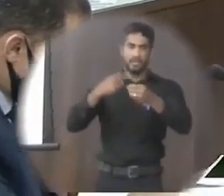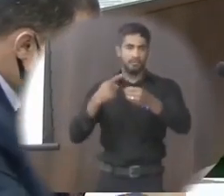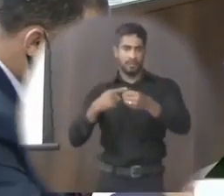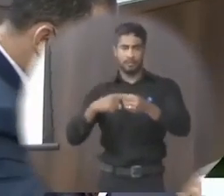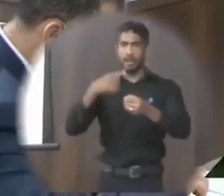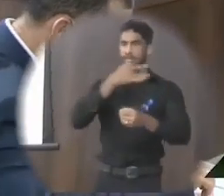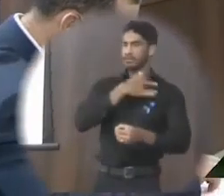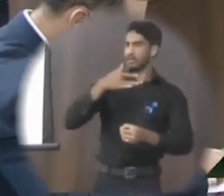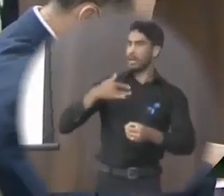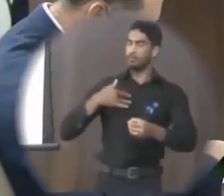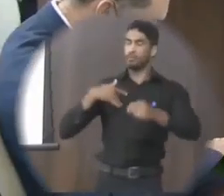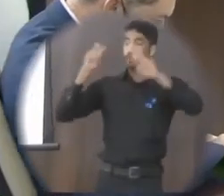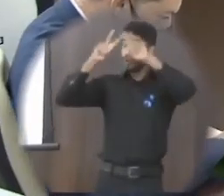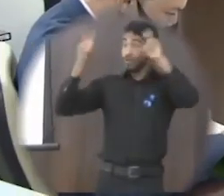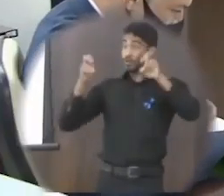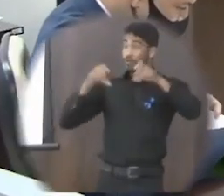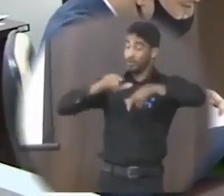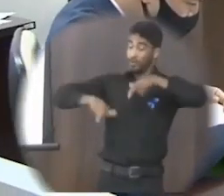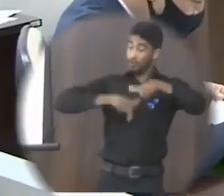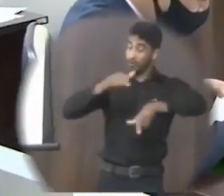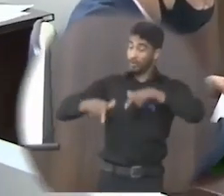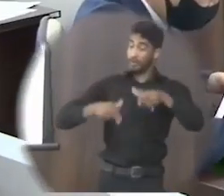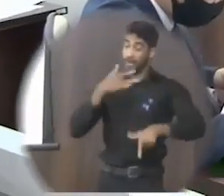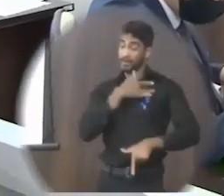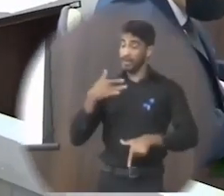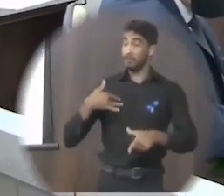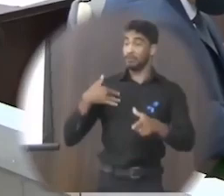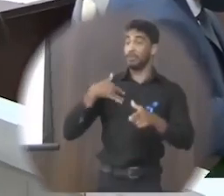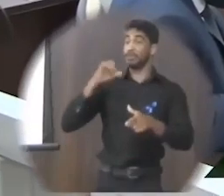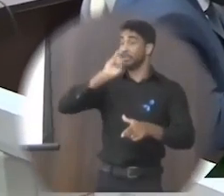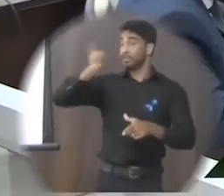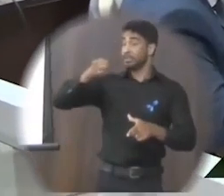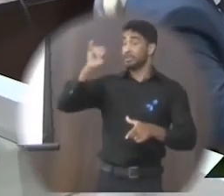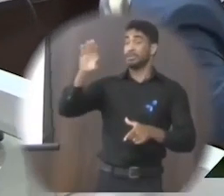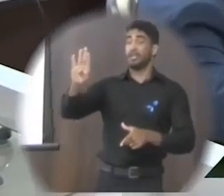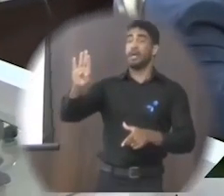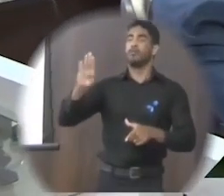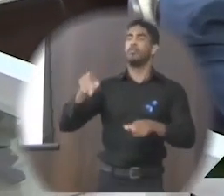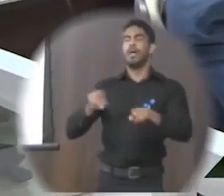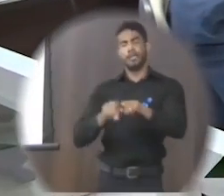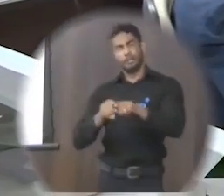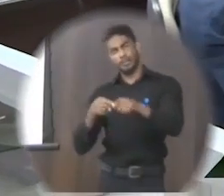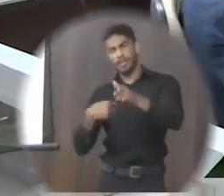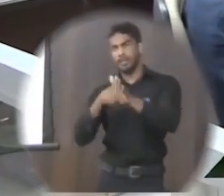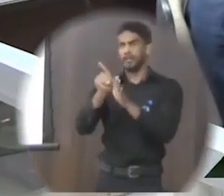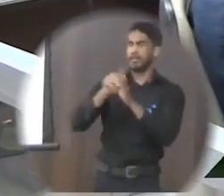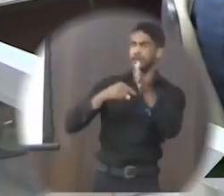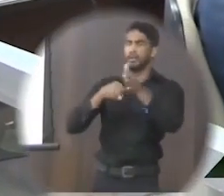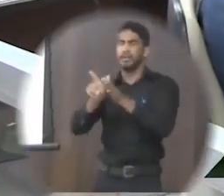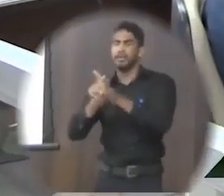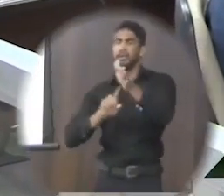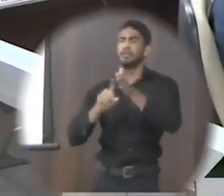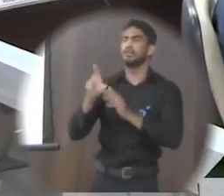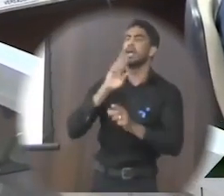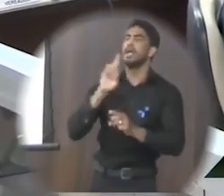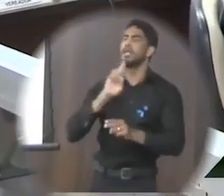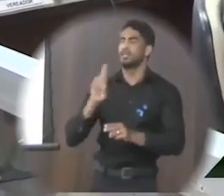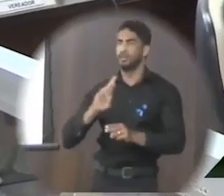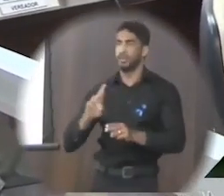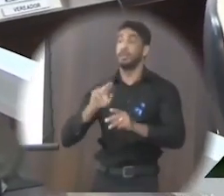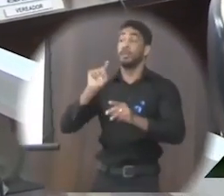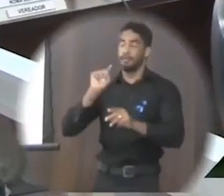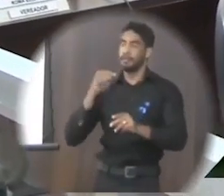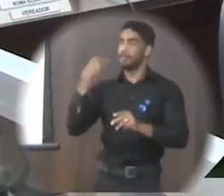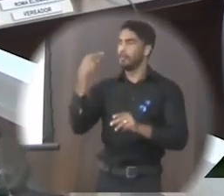as ações de saúde em Janaúba, que, após, respondeu a questionamentos dos EDs. Em